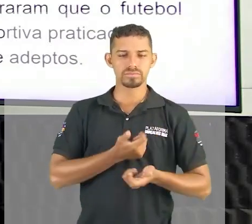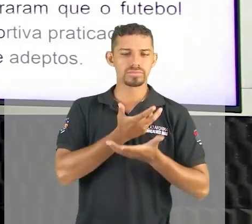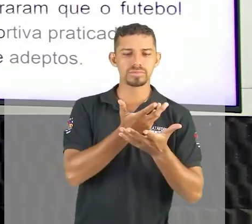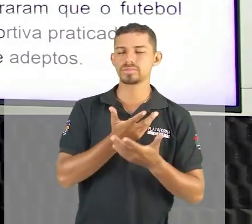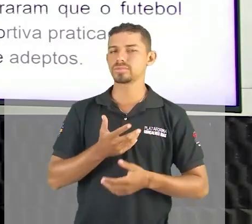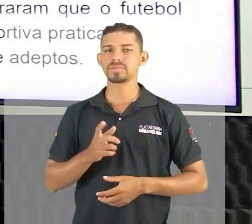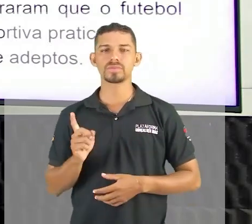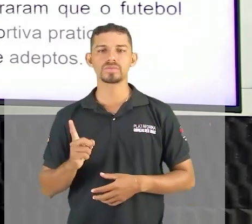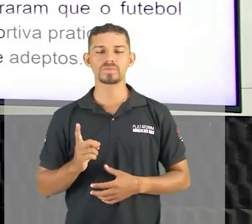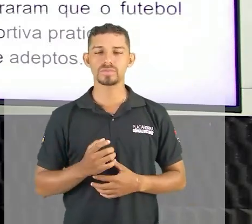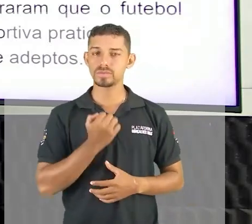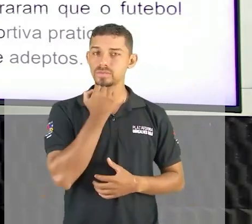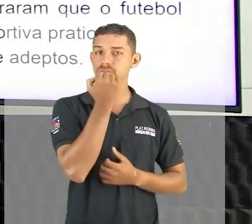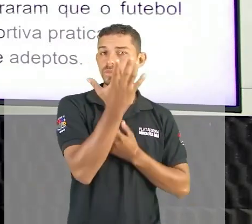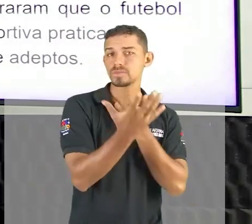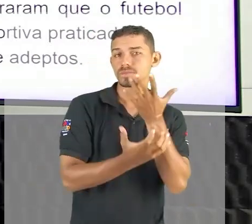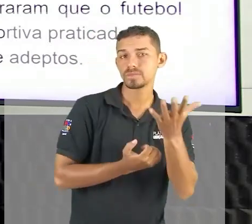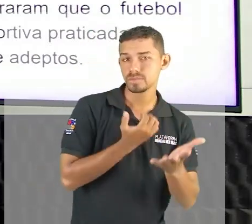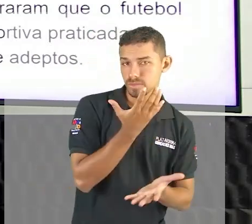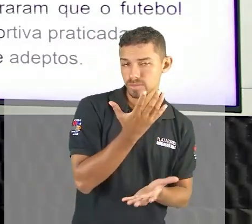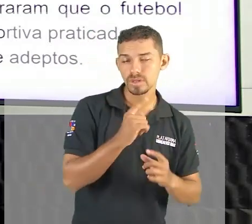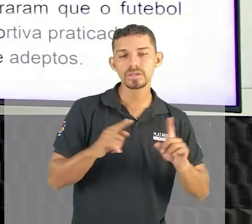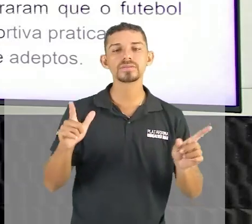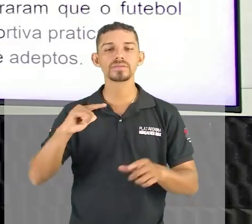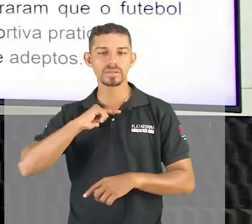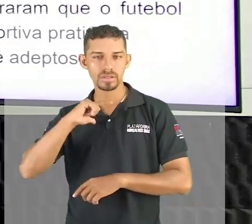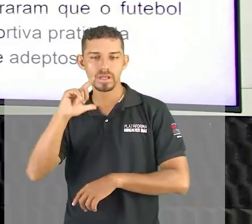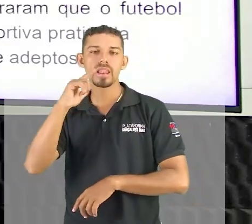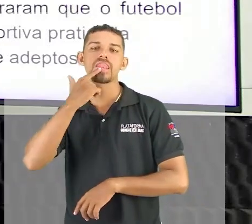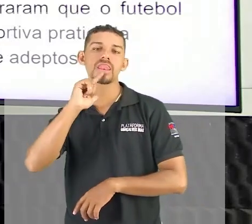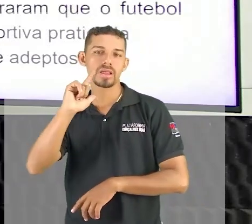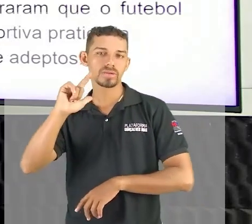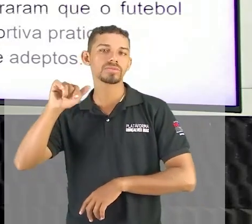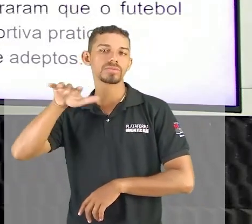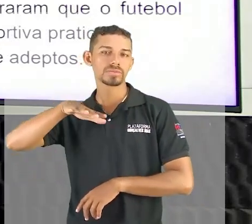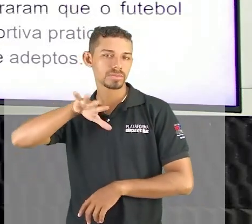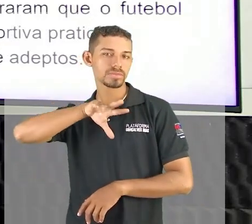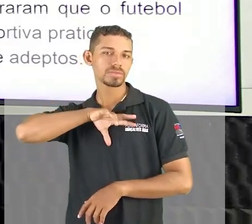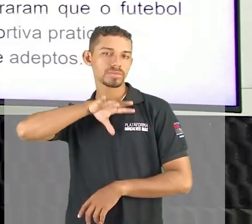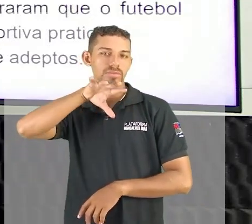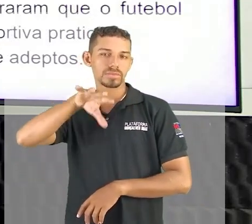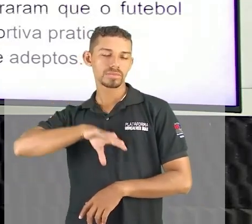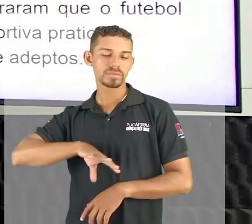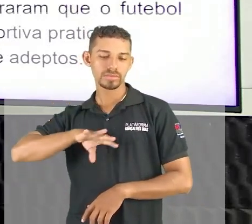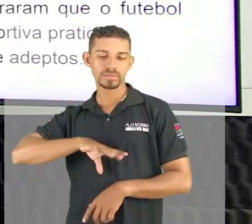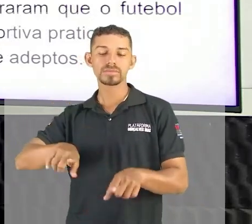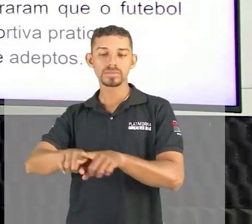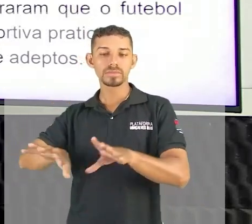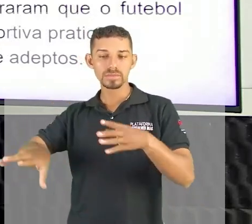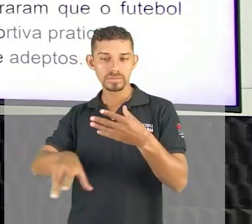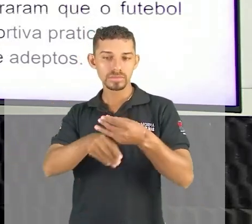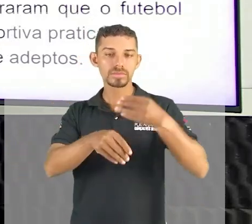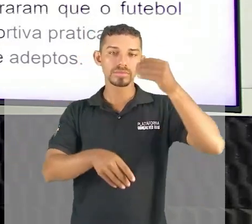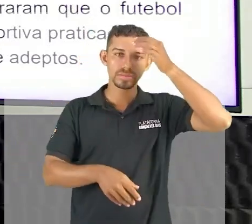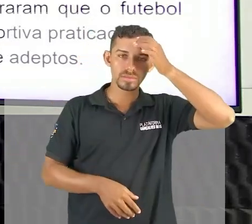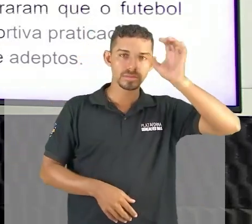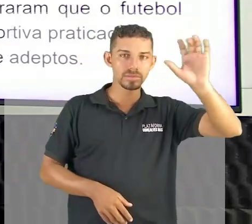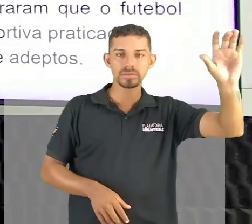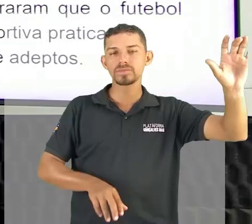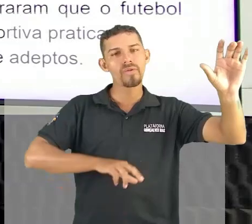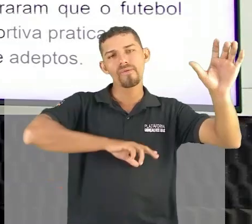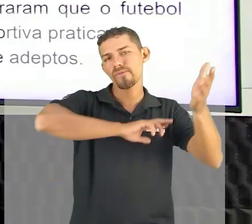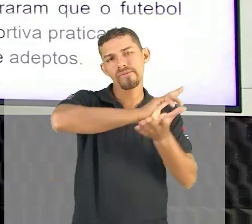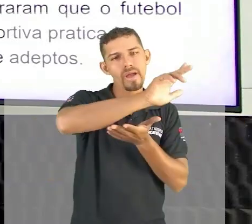expressar a gente tem a língua como representando parte da Cultura né e a cultura a gente sabe que a gente convive com